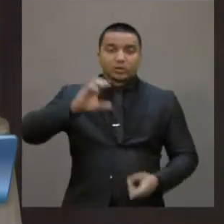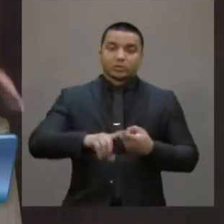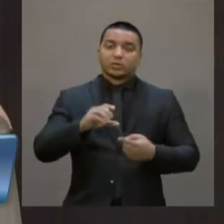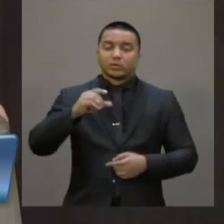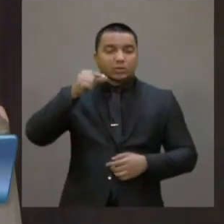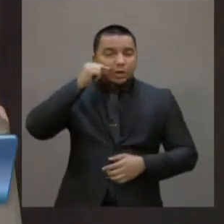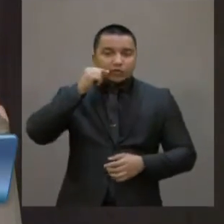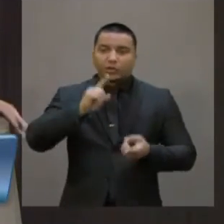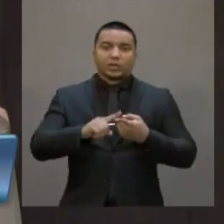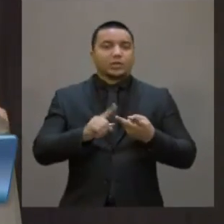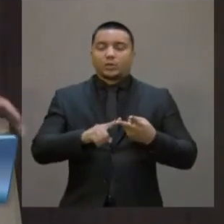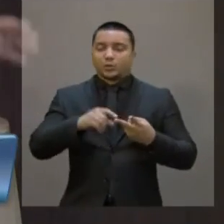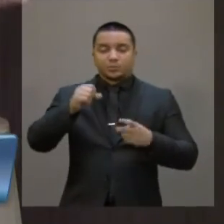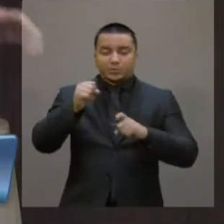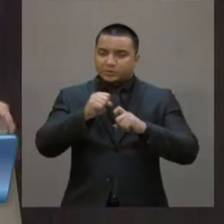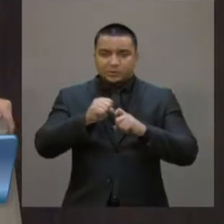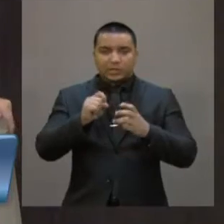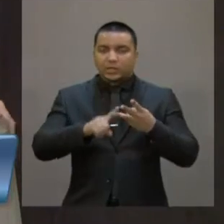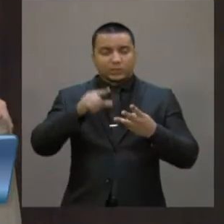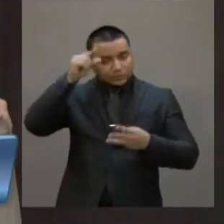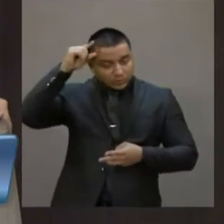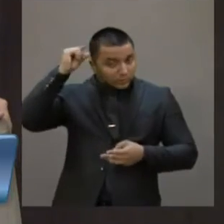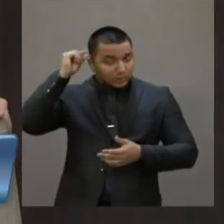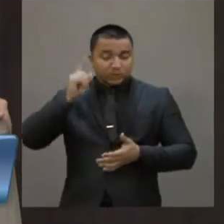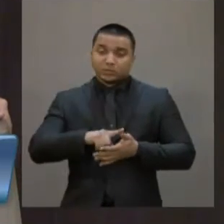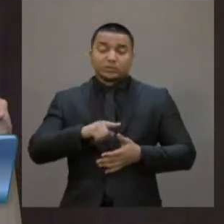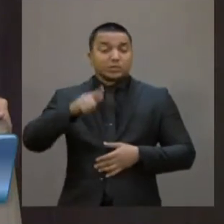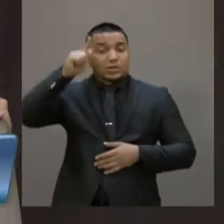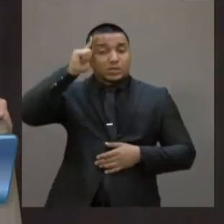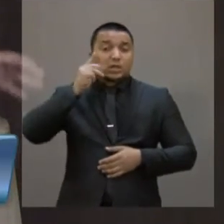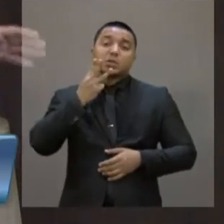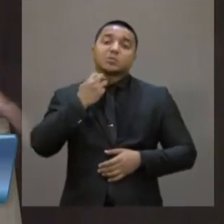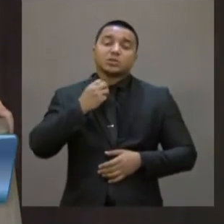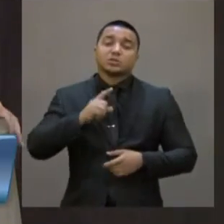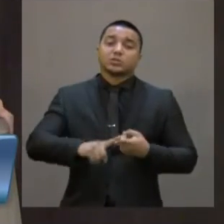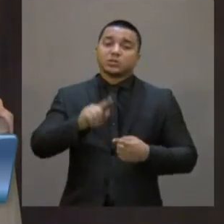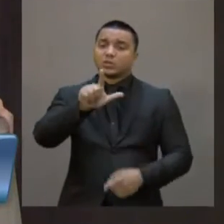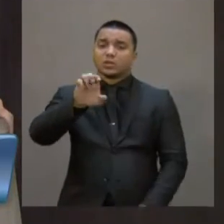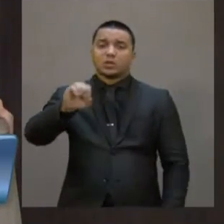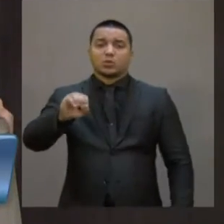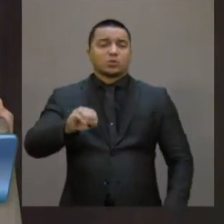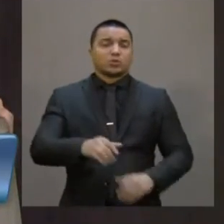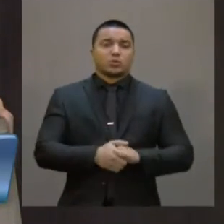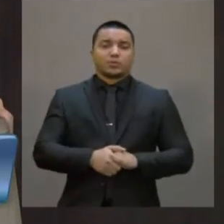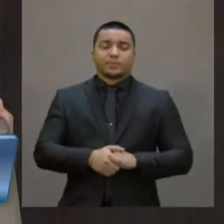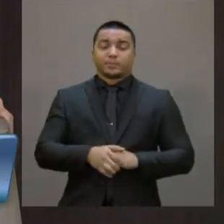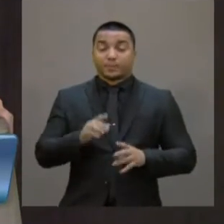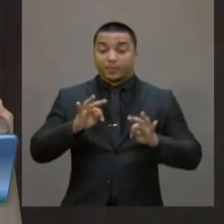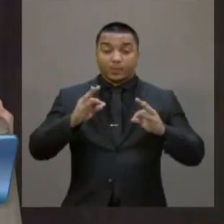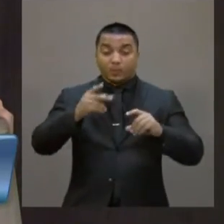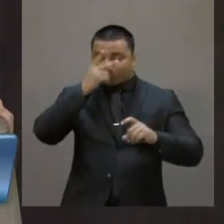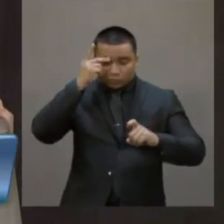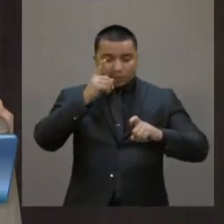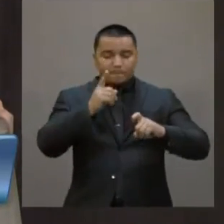doutor Sarto, doutor Antônio Granja, doutor Guilherme Landim, doutor Leonardo Pinheiro, todos os médicos